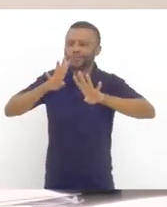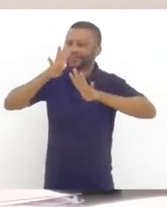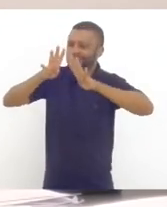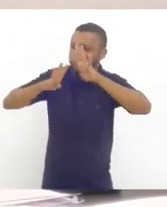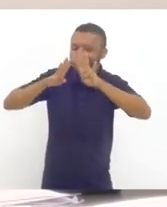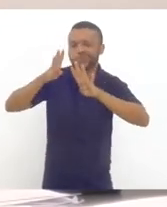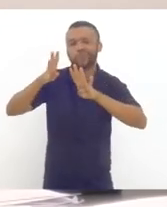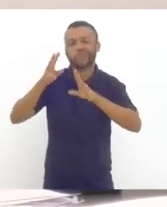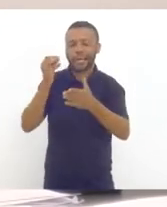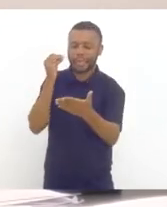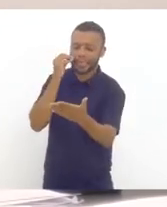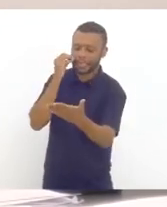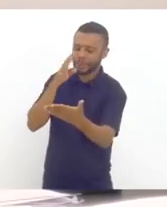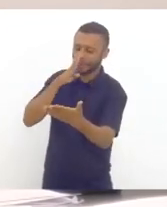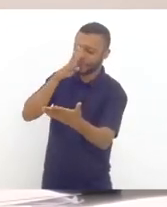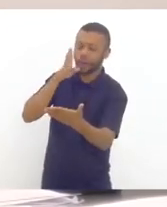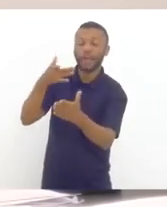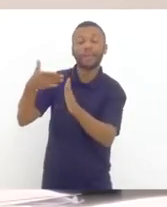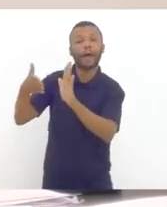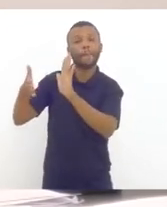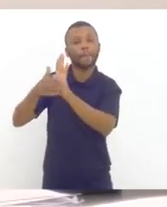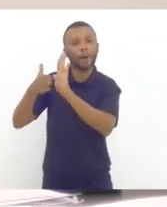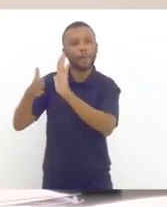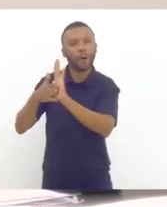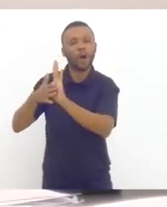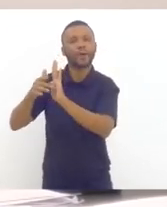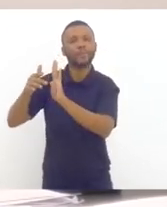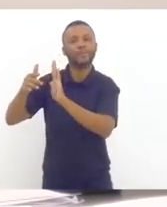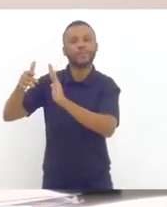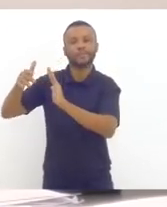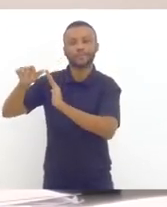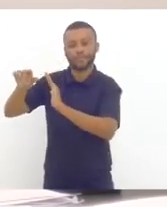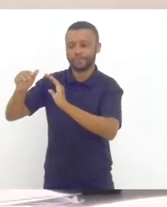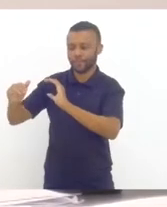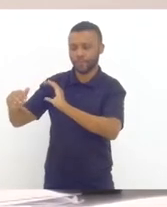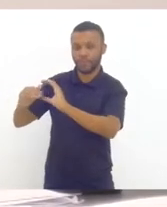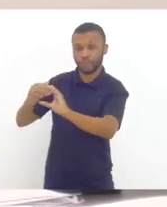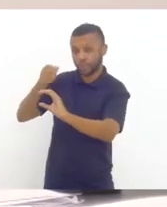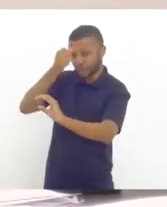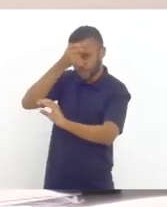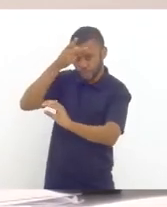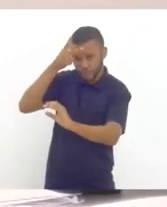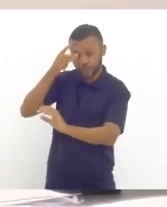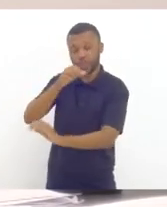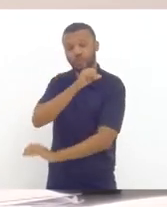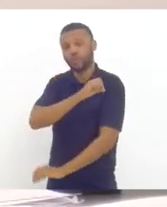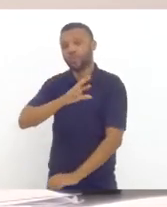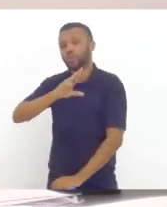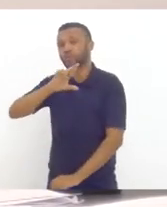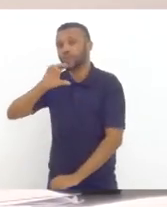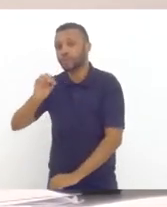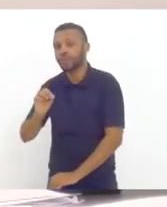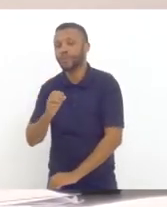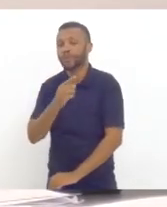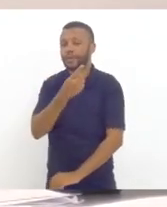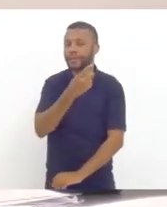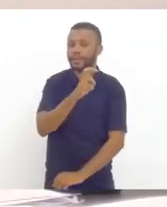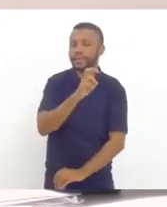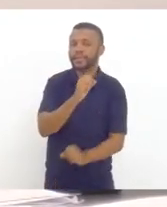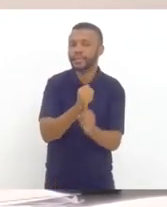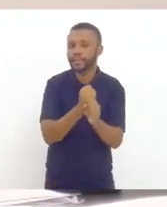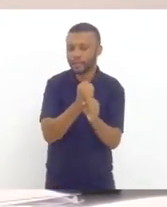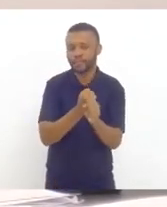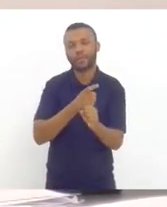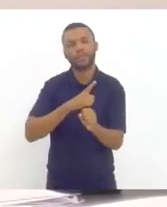a proposta que veio do município da capital foi de 15 anos para ter essa